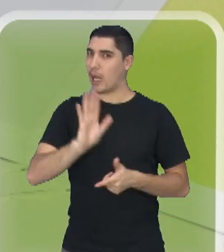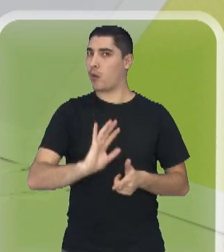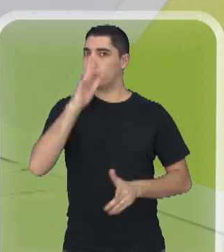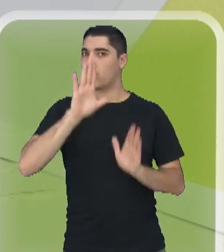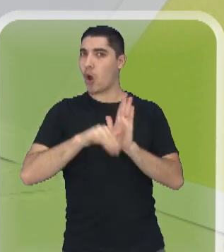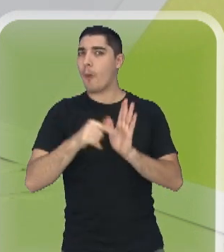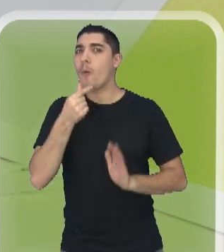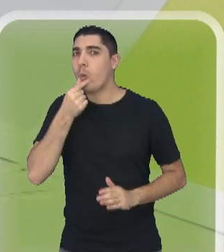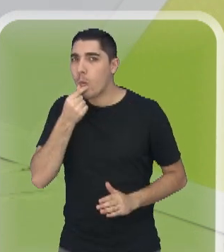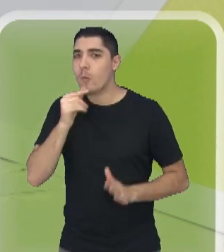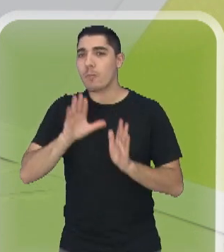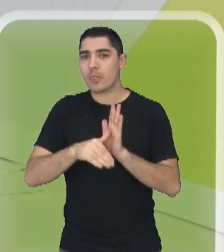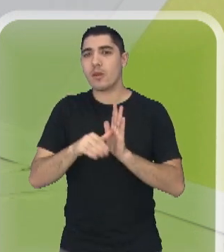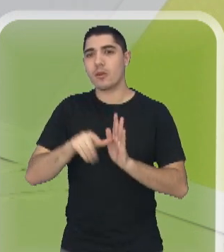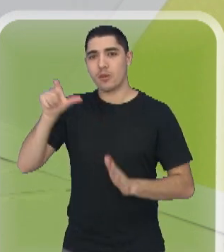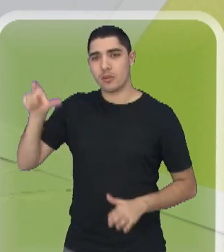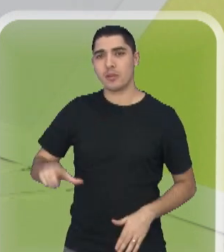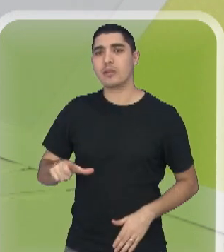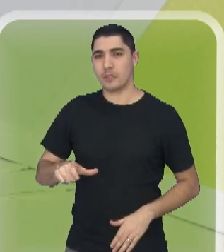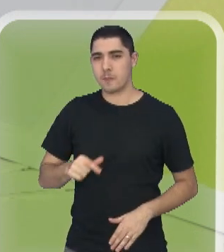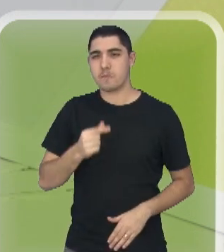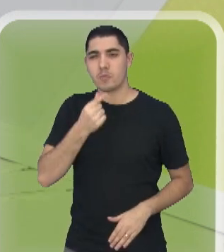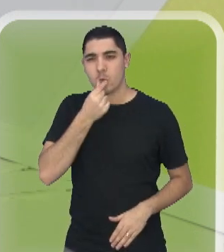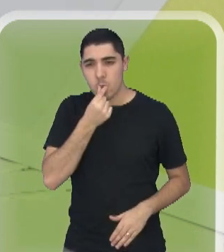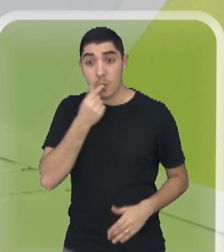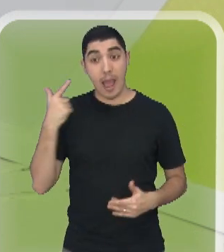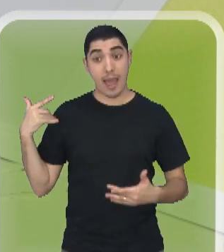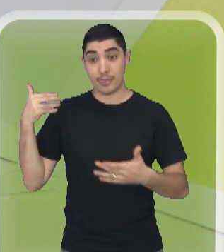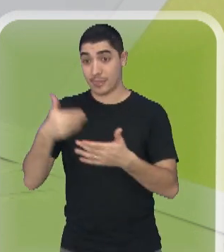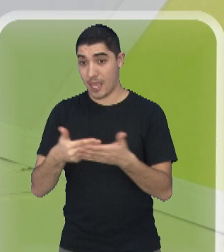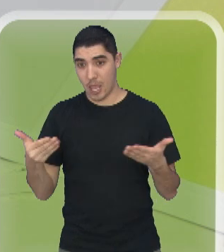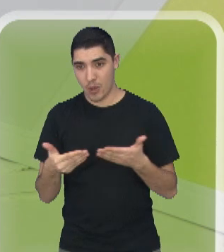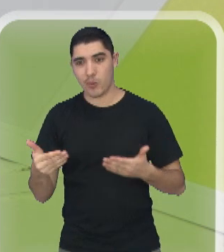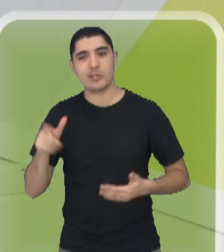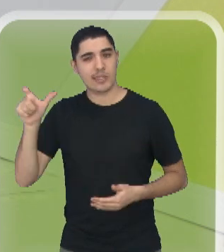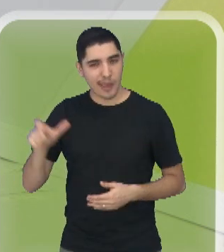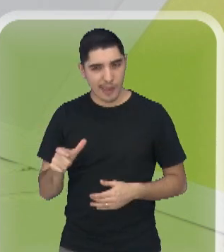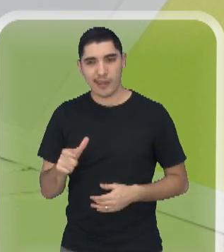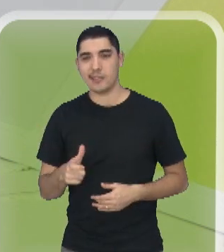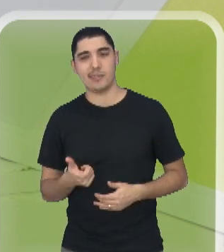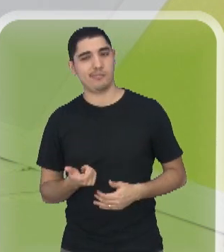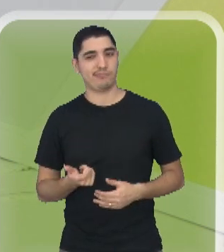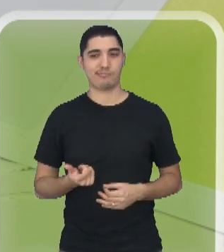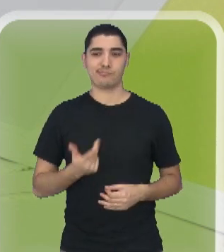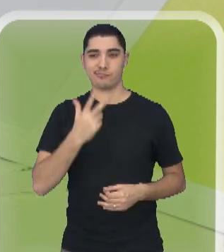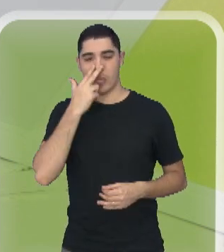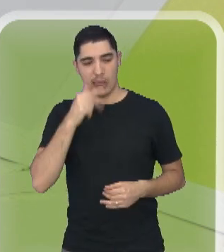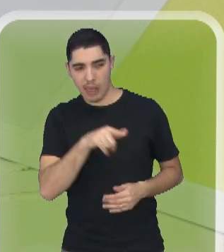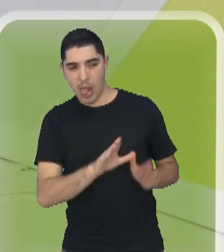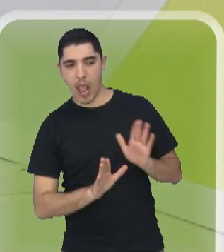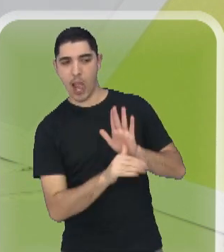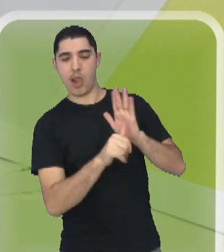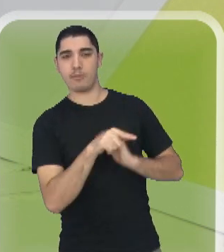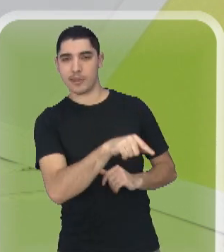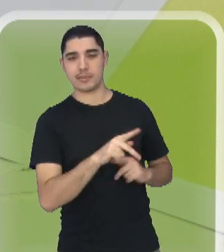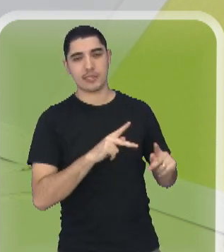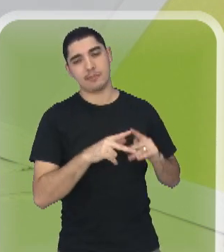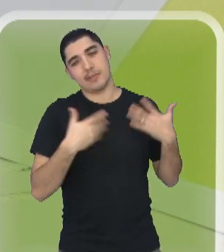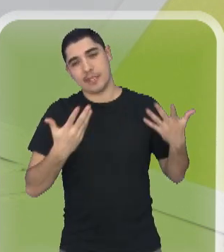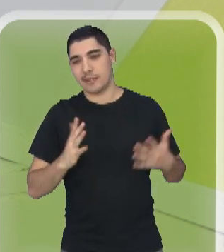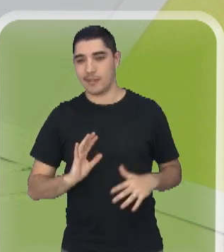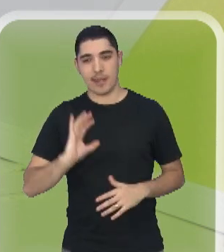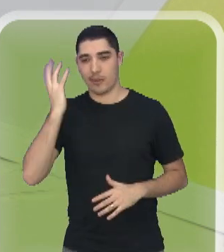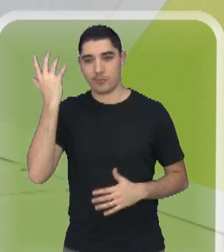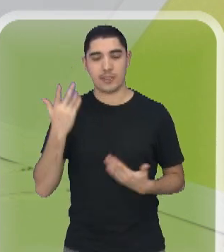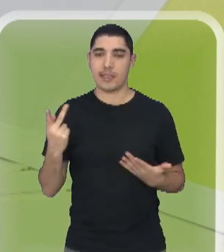o árbitro Jean-Michel Bonneau, árbitro que apita até hoje, deu uma passada de mão ali no São José aquela vez, mas faz parte da vida,